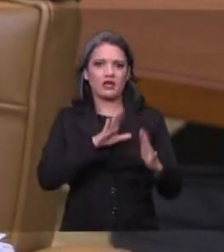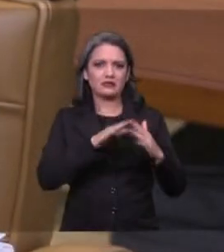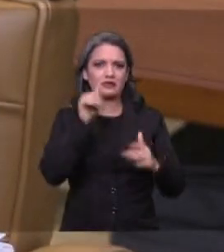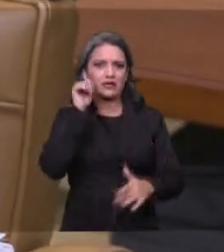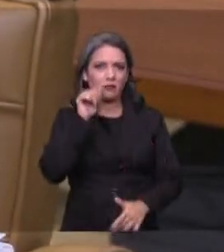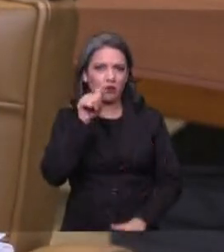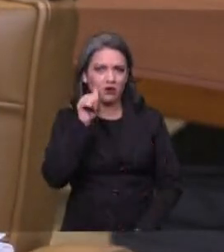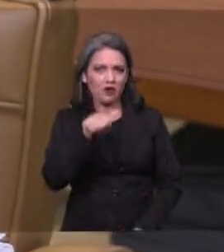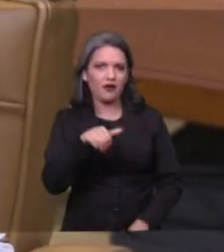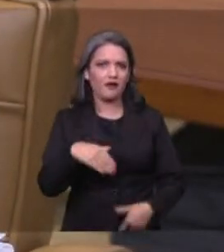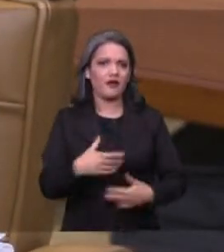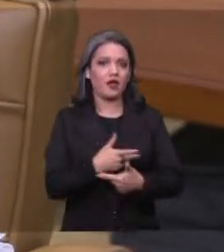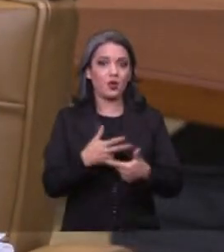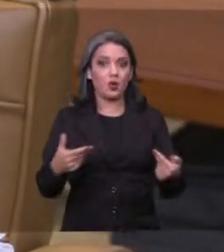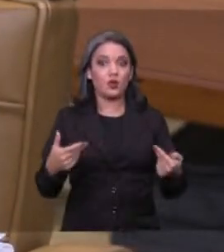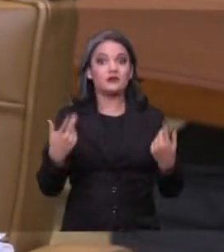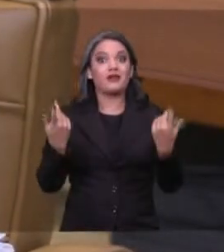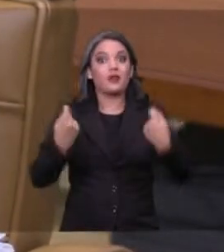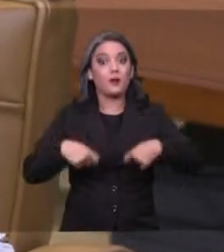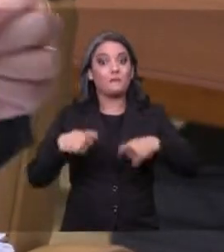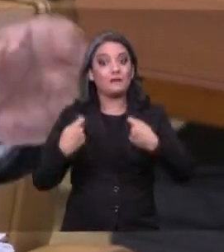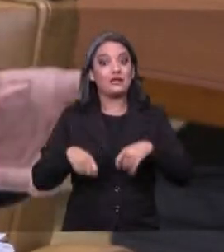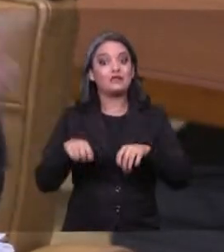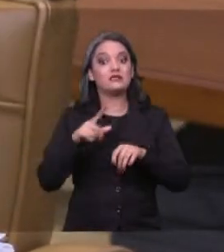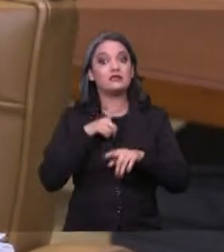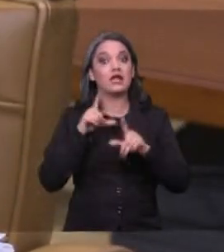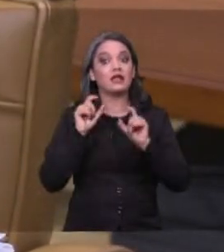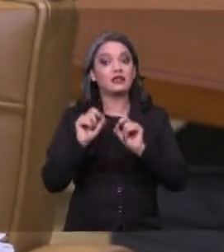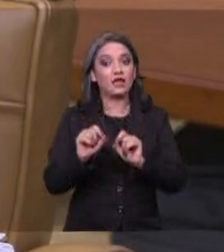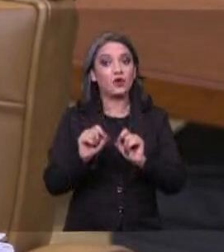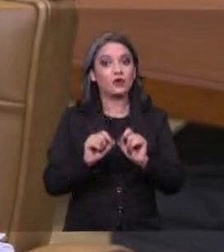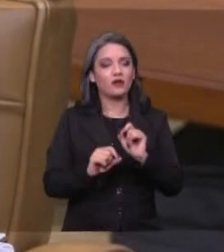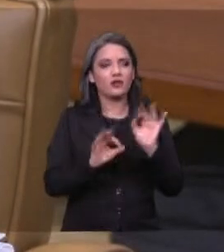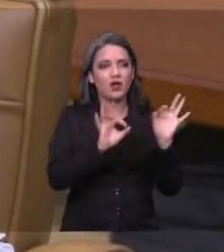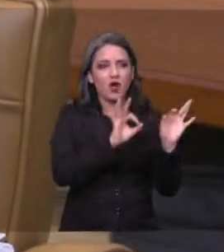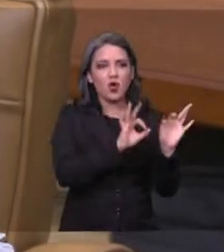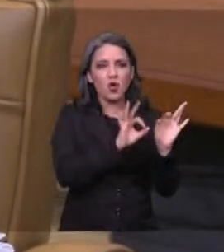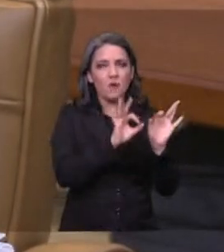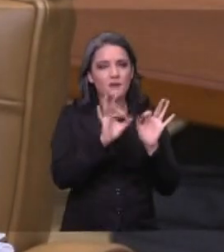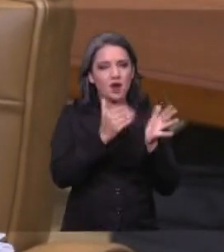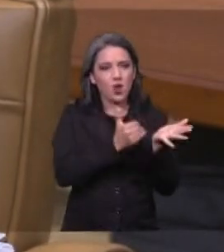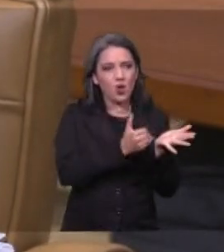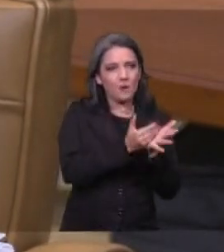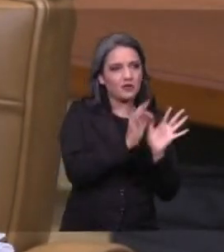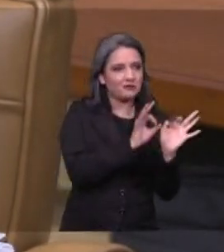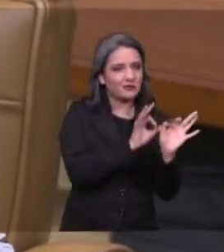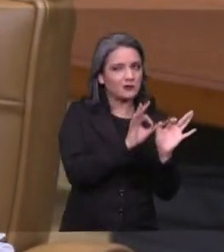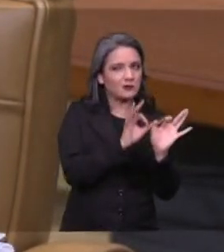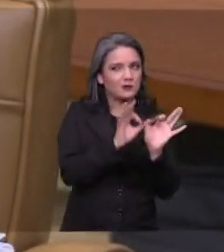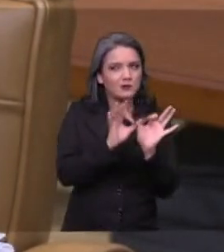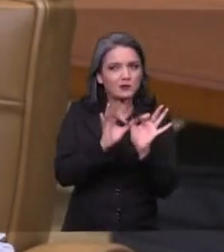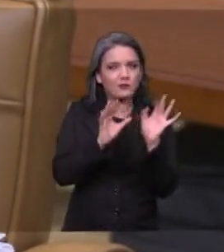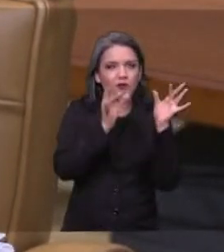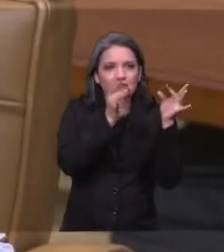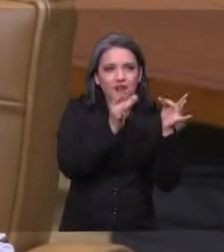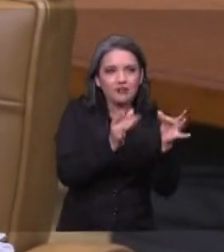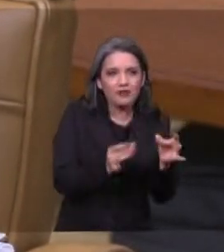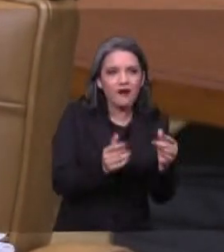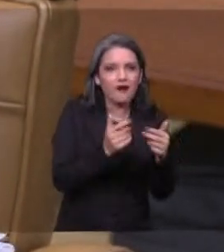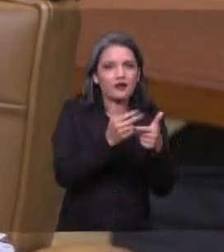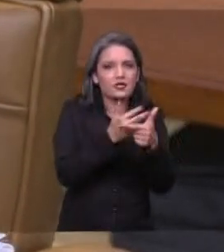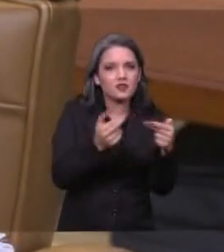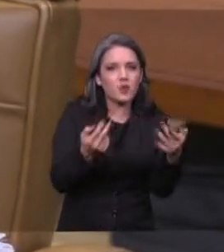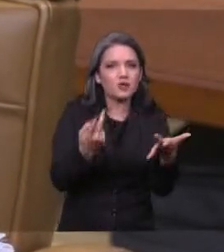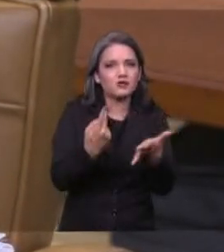mulher, e acabam acompanhando, desde as primeiras medidas, a peculiaridade aqui